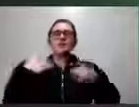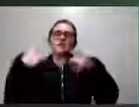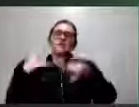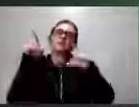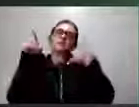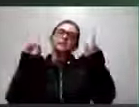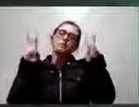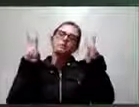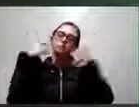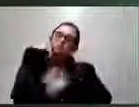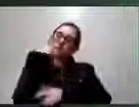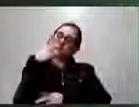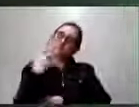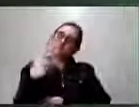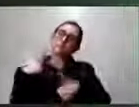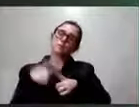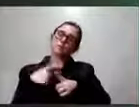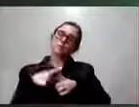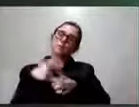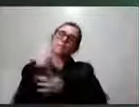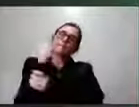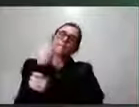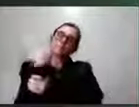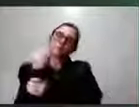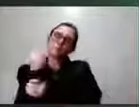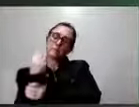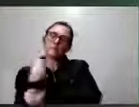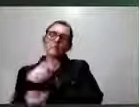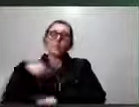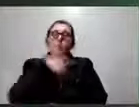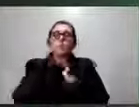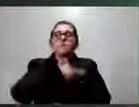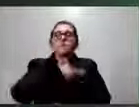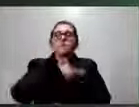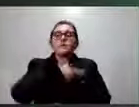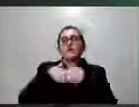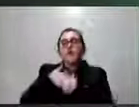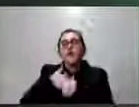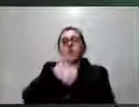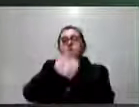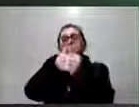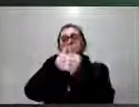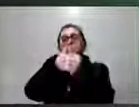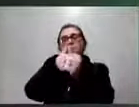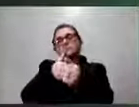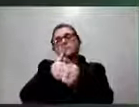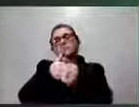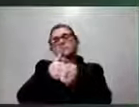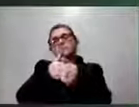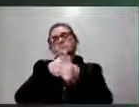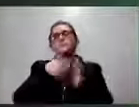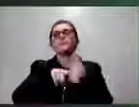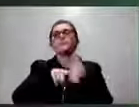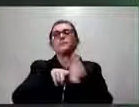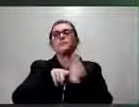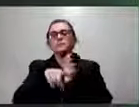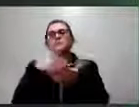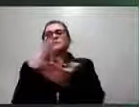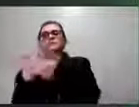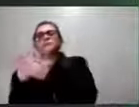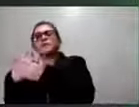muito interessante, porque os fisioterapeutas, nós temos uma linha de pesquisa aqui. Aqueles que gostam de estudar dor